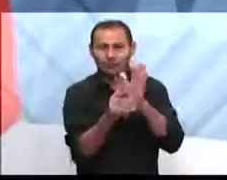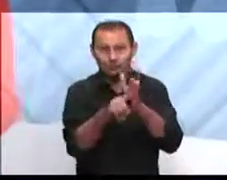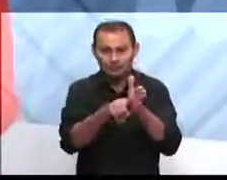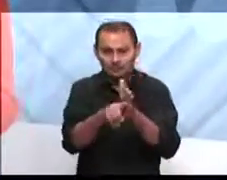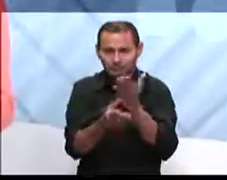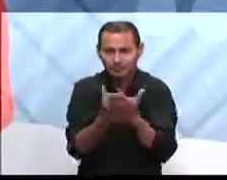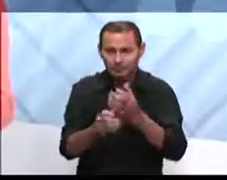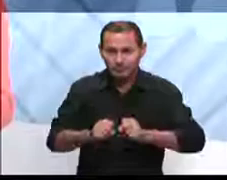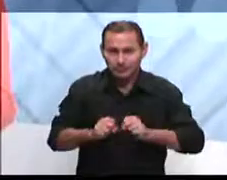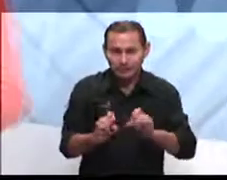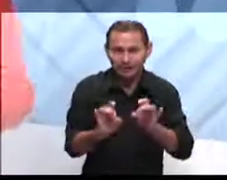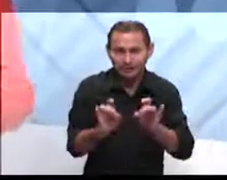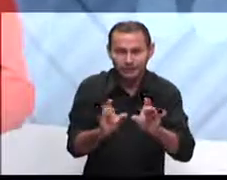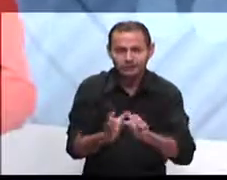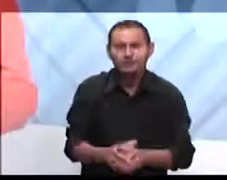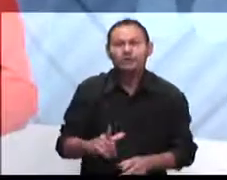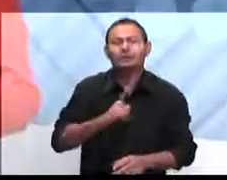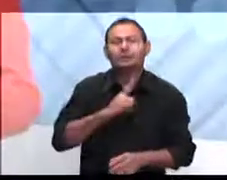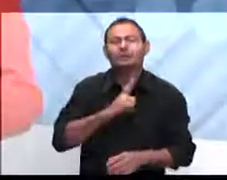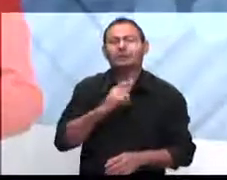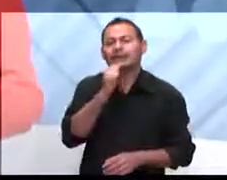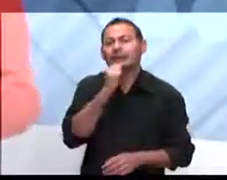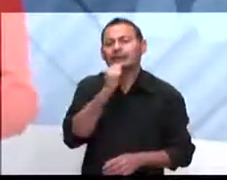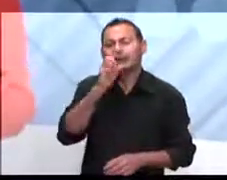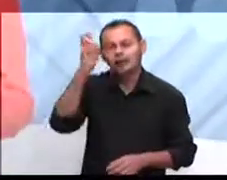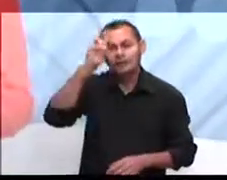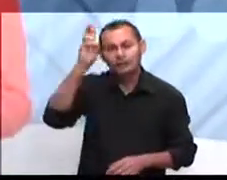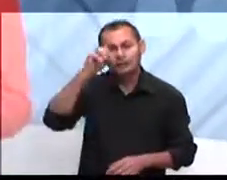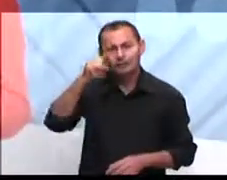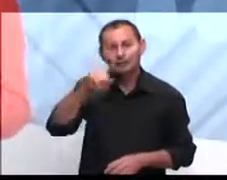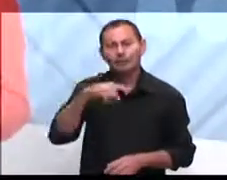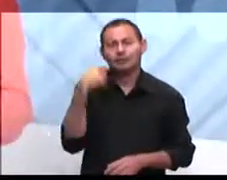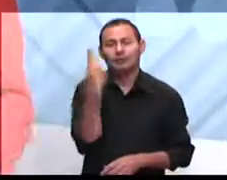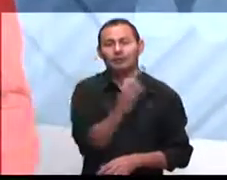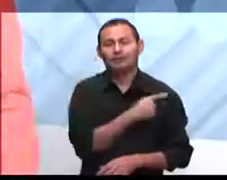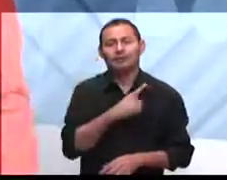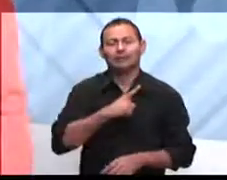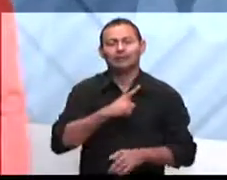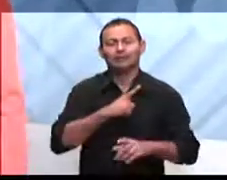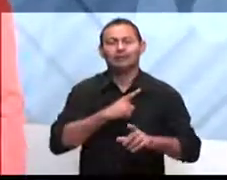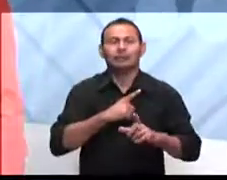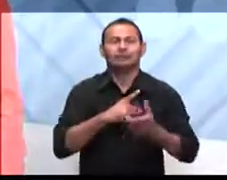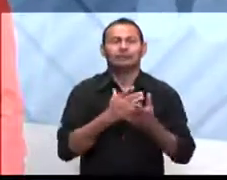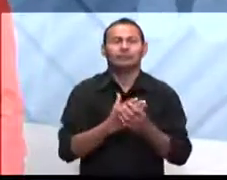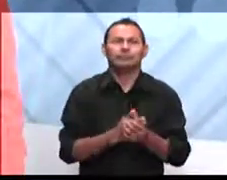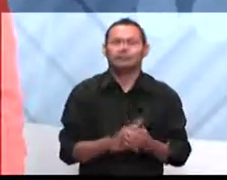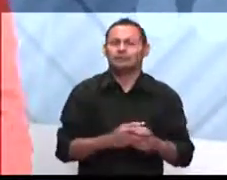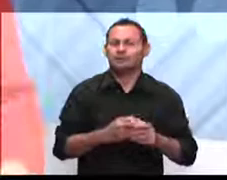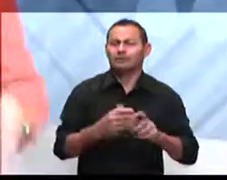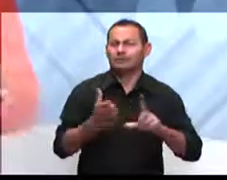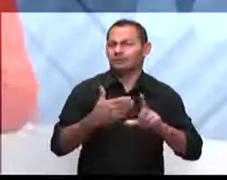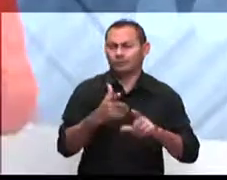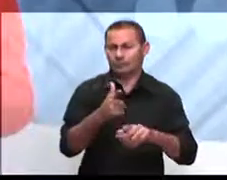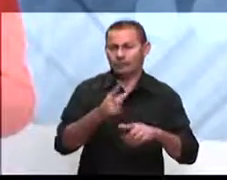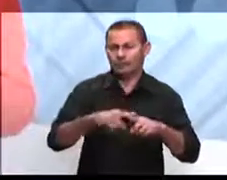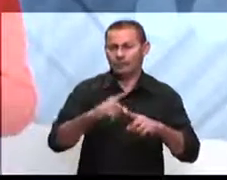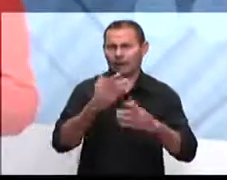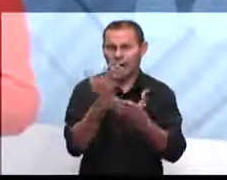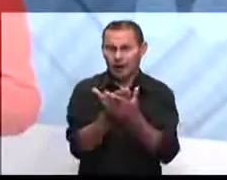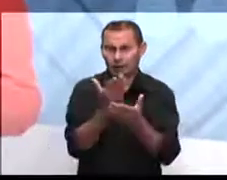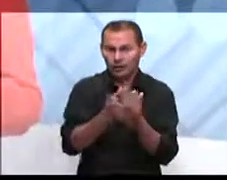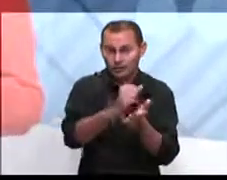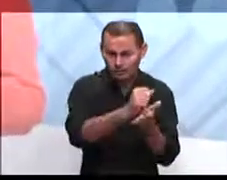pesquisa mercadológica. Temos ainda, lembrando vocês, que nós temos a tele, a, não a teleaula, a nossa